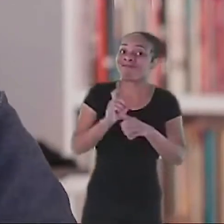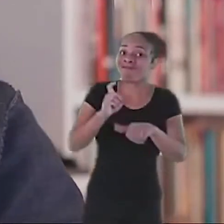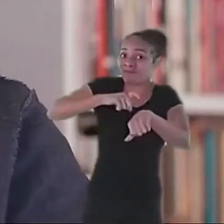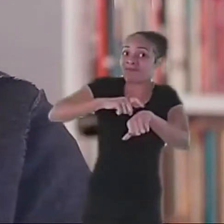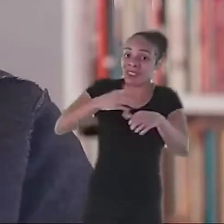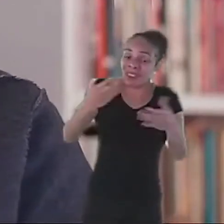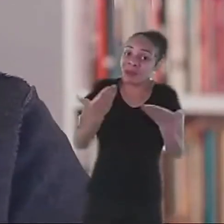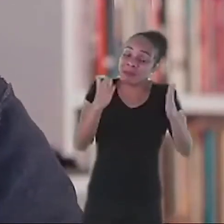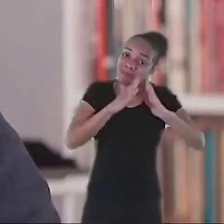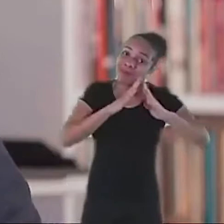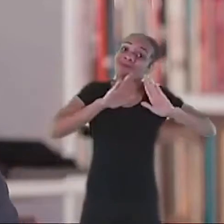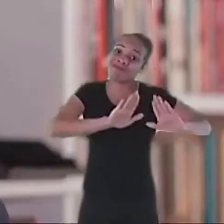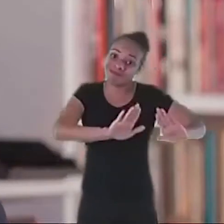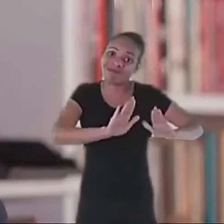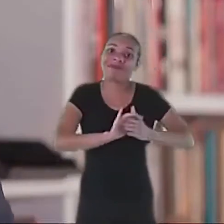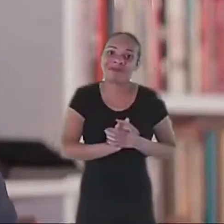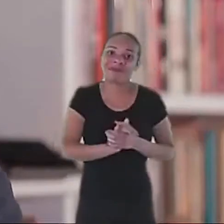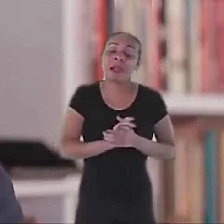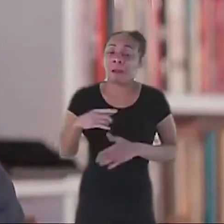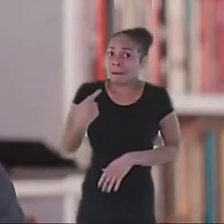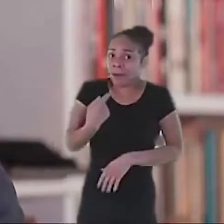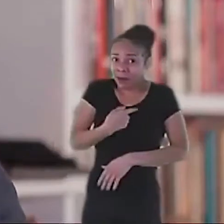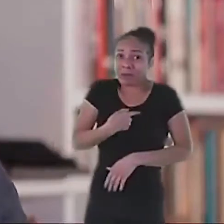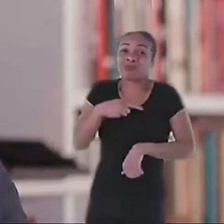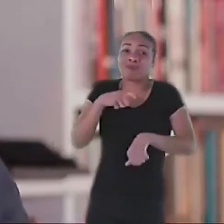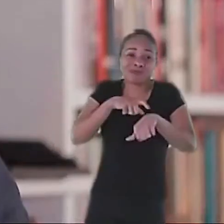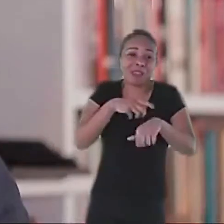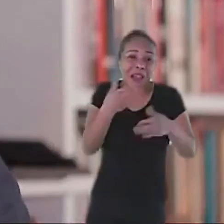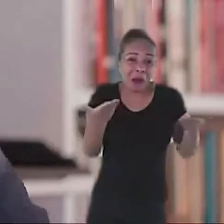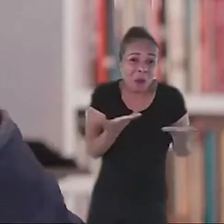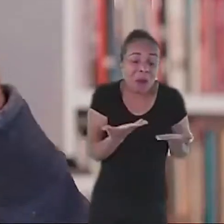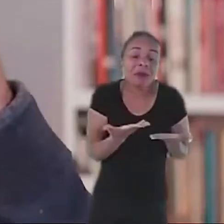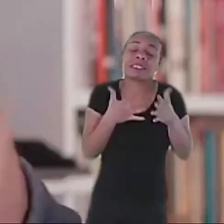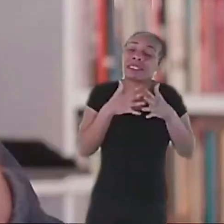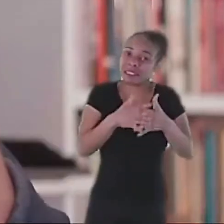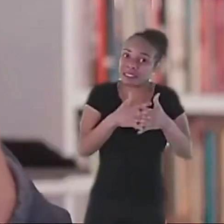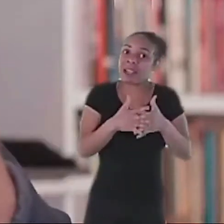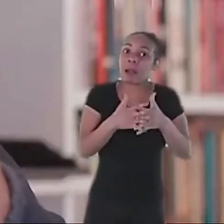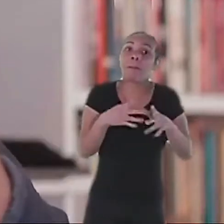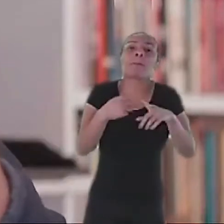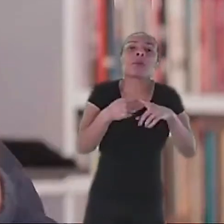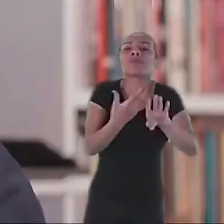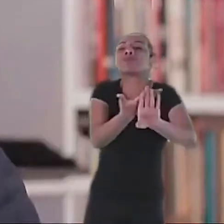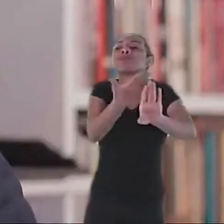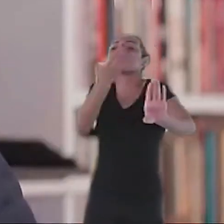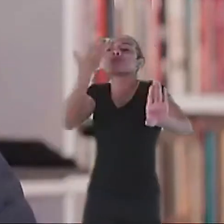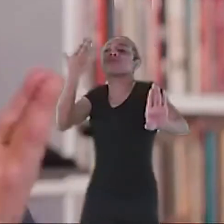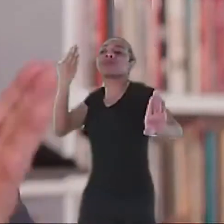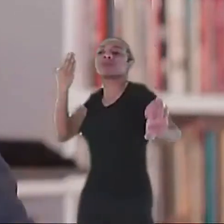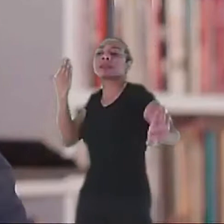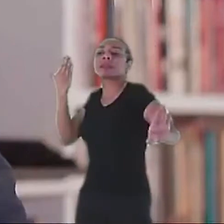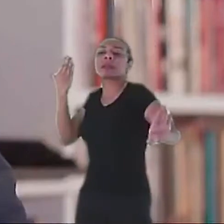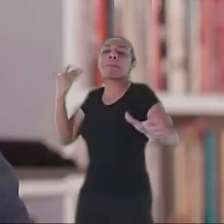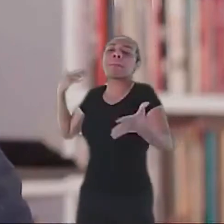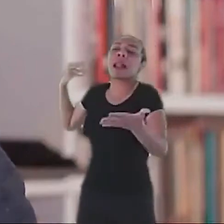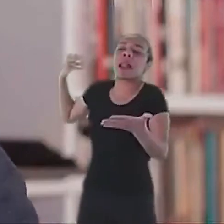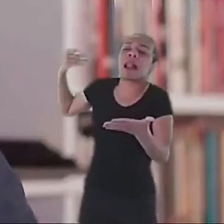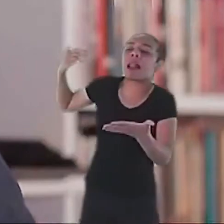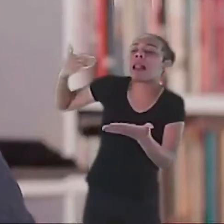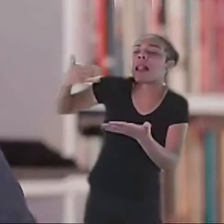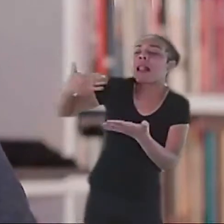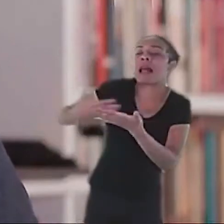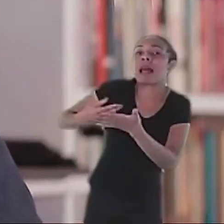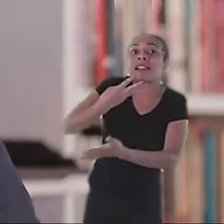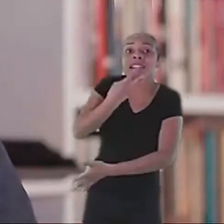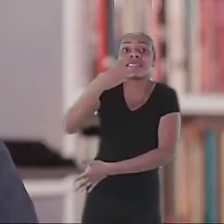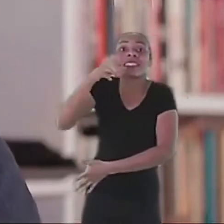Afonso Borges está sentado em frente a uma grande estante com diversos livros e artigos de decoração. E os